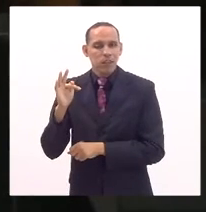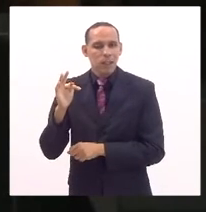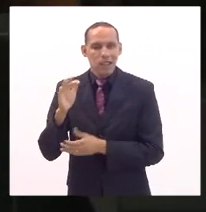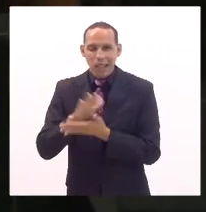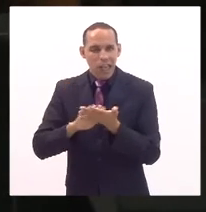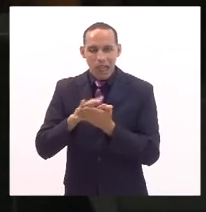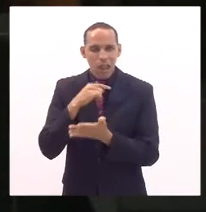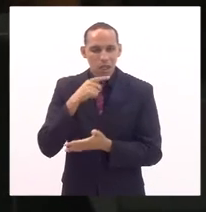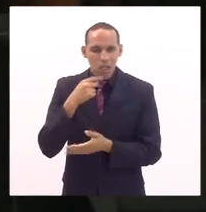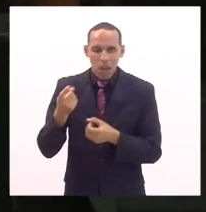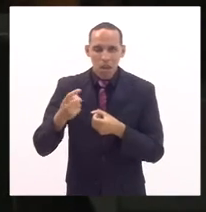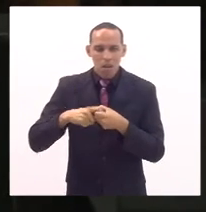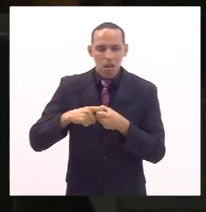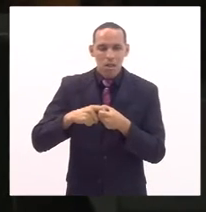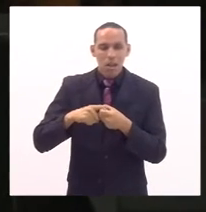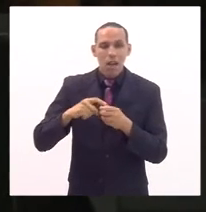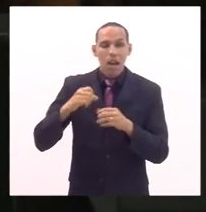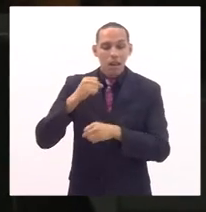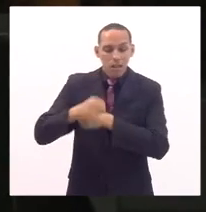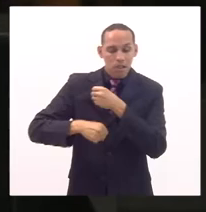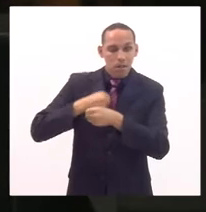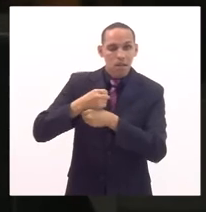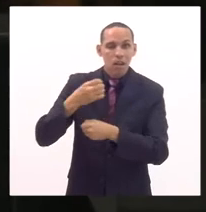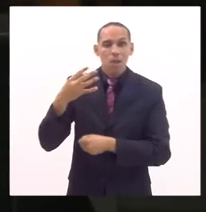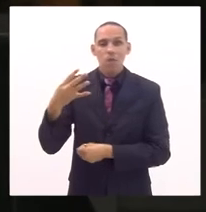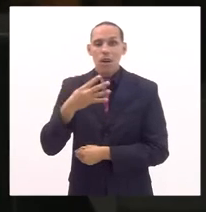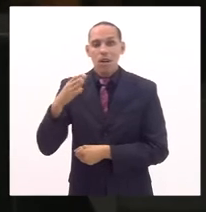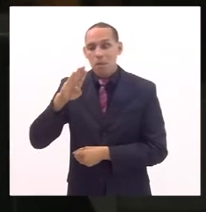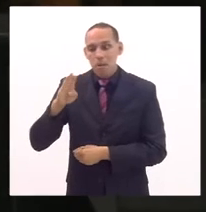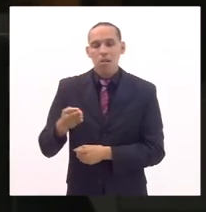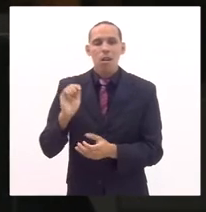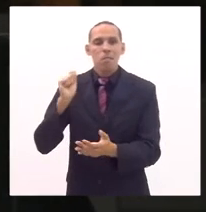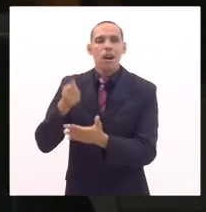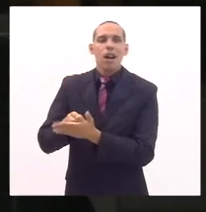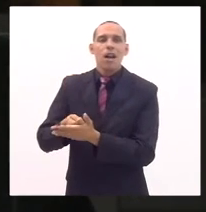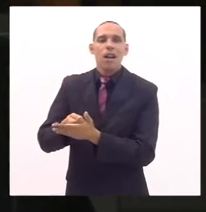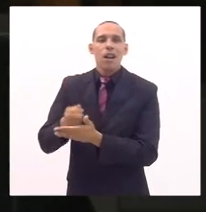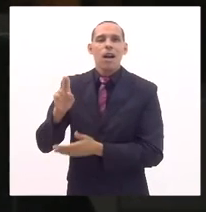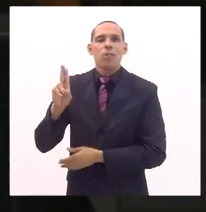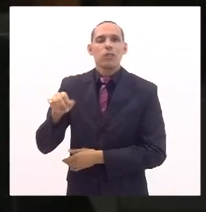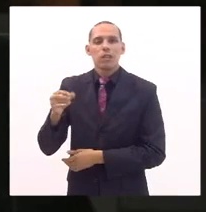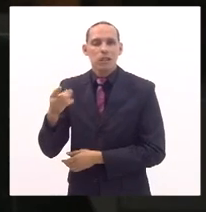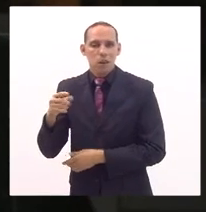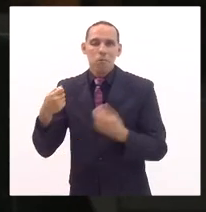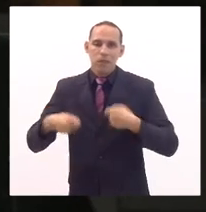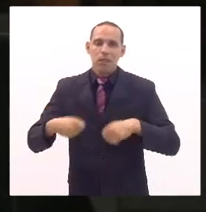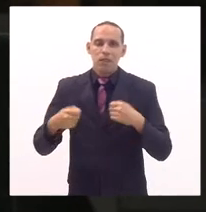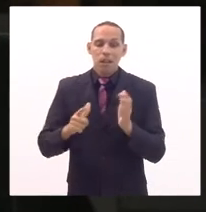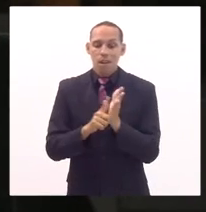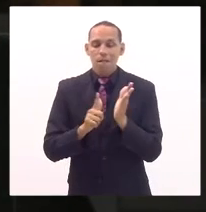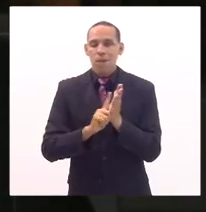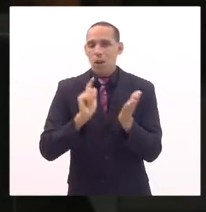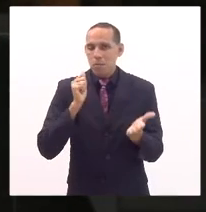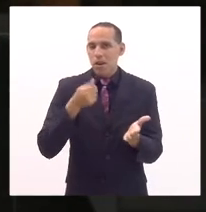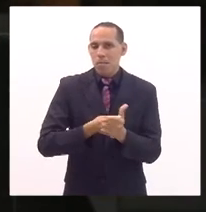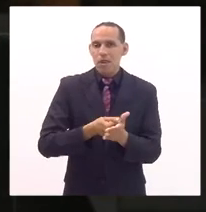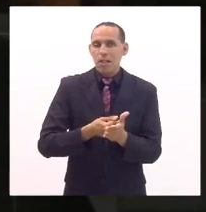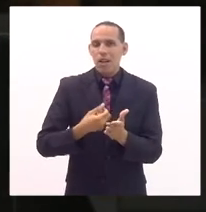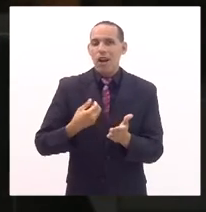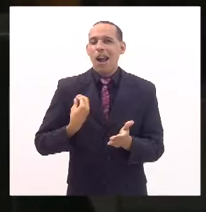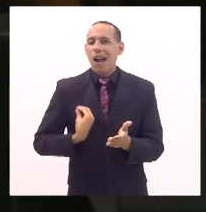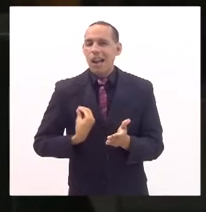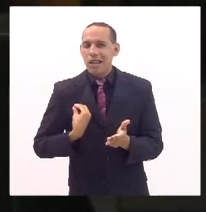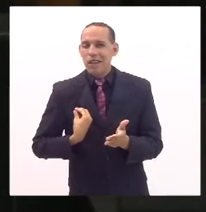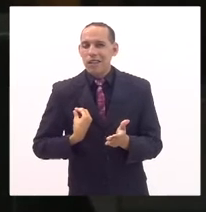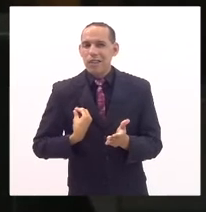união 44 bilhões de reais a folha de pagamento de ativos